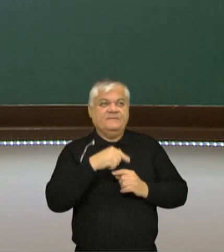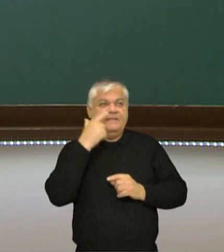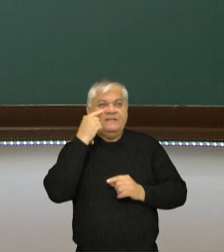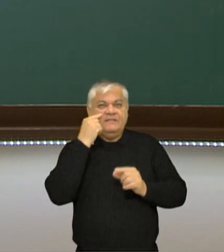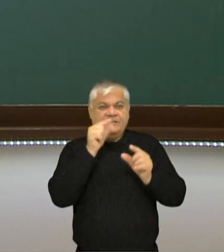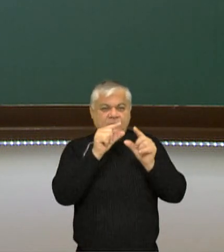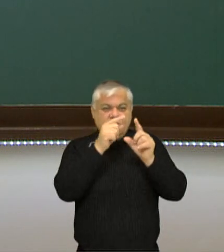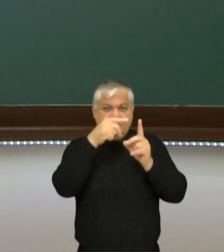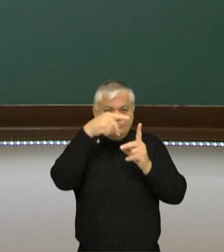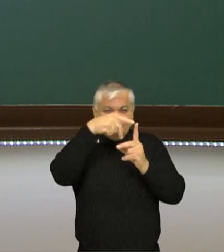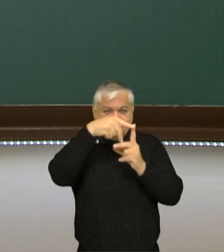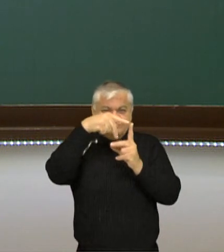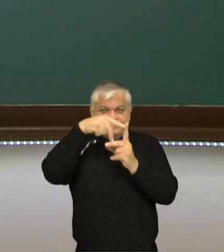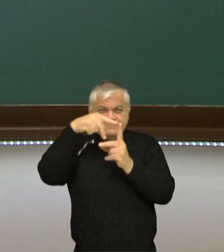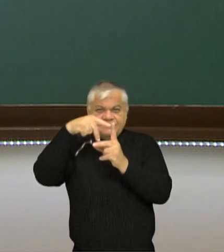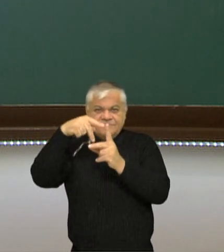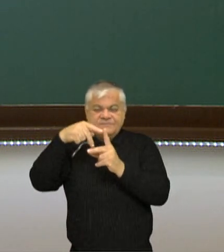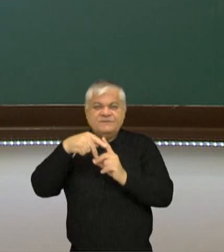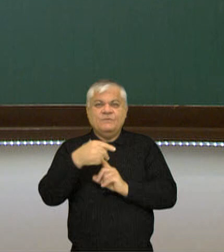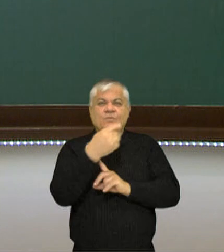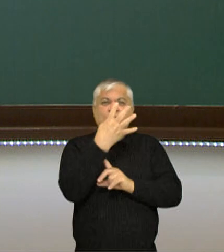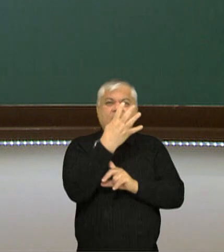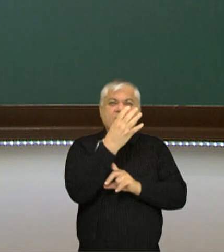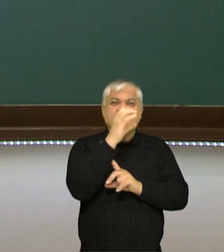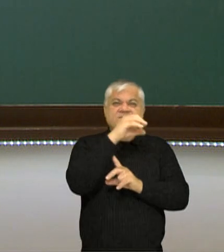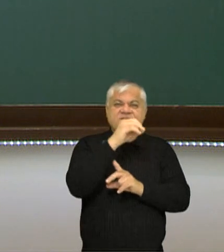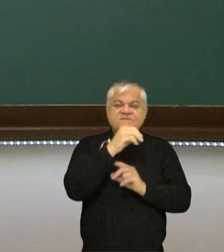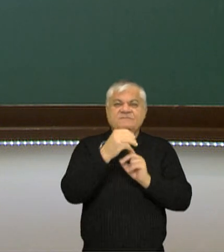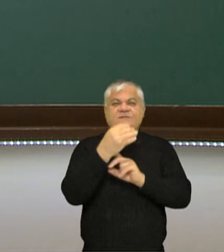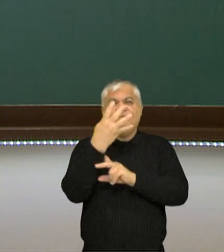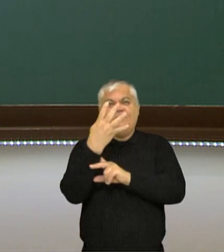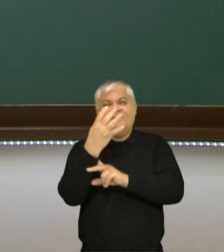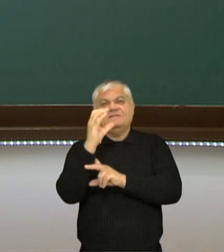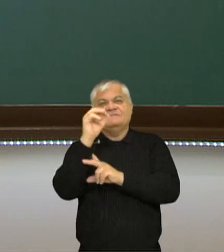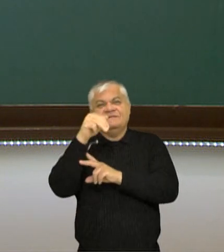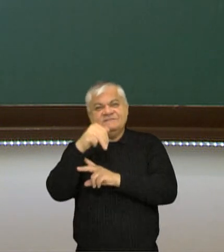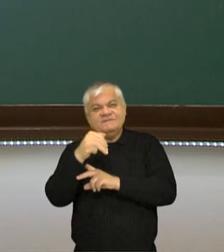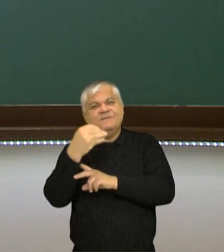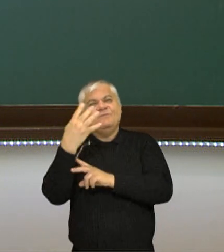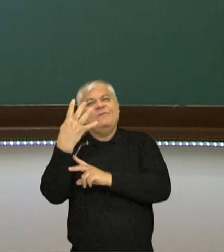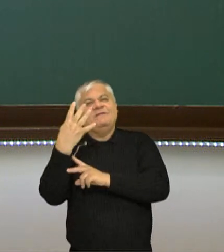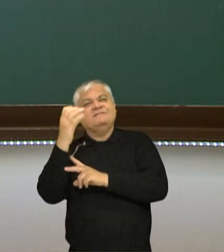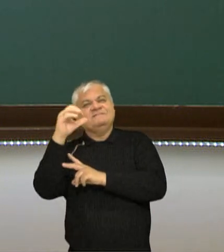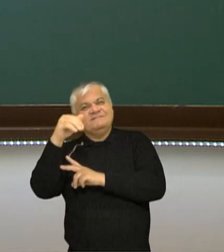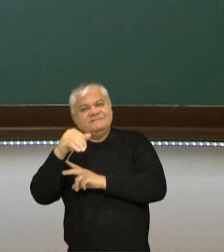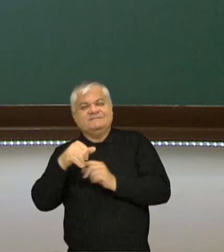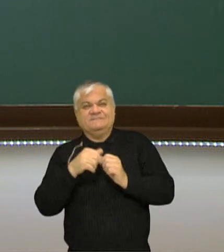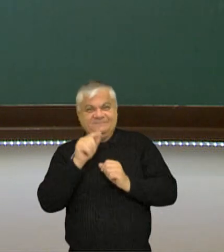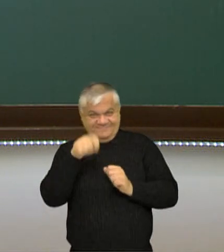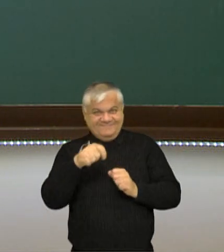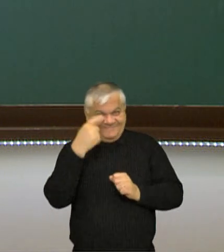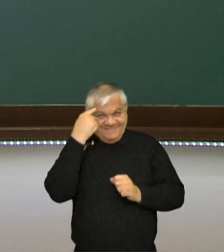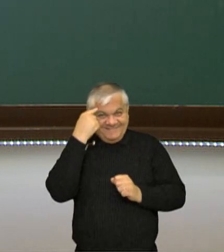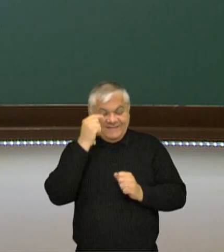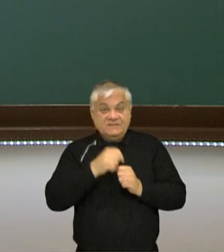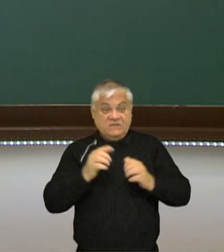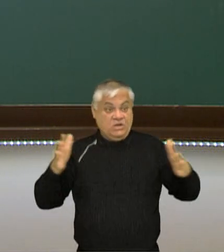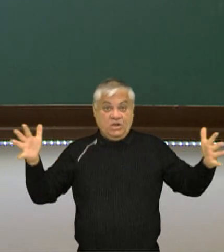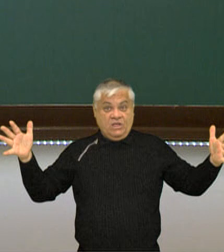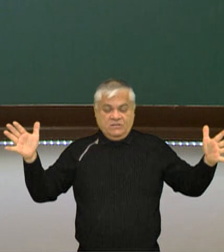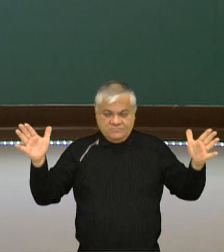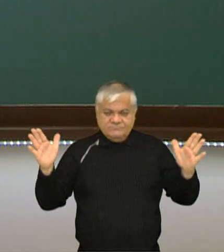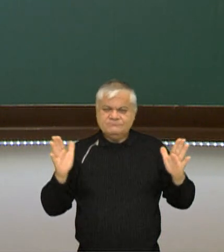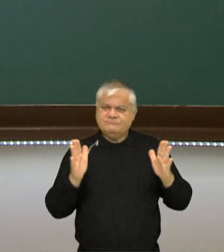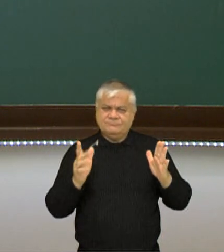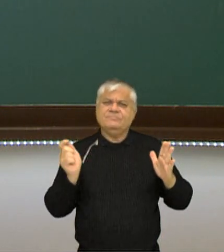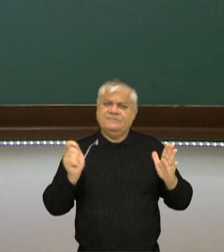aqui tem 4 por 4 centímetros. Tá bom? Essa é uma alternativa se você não conseguir um papelão desse